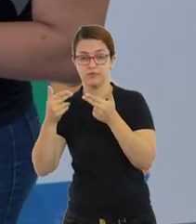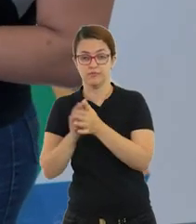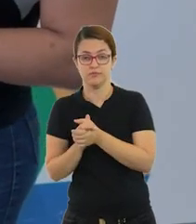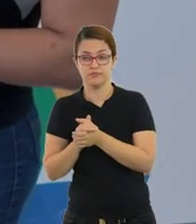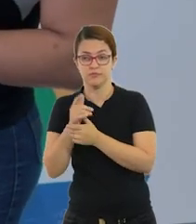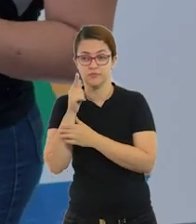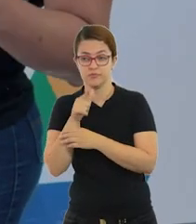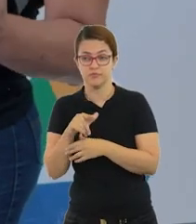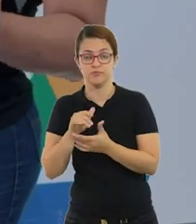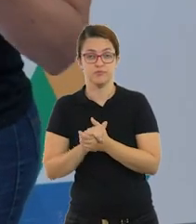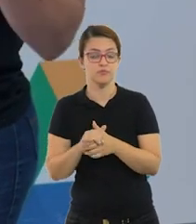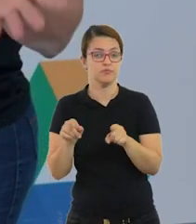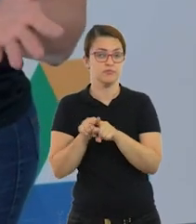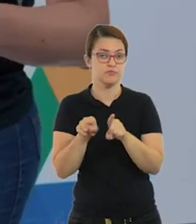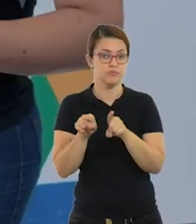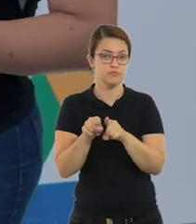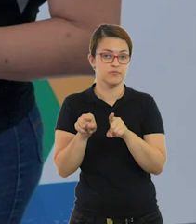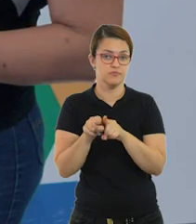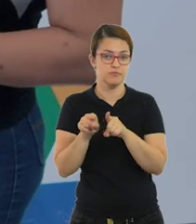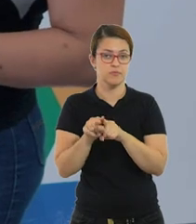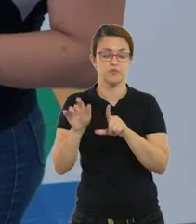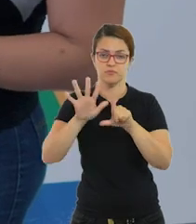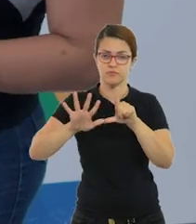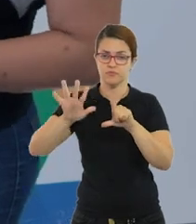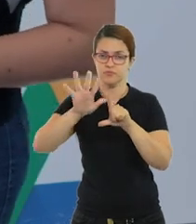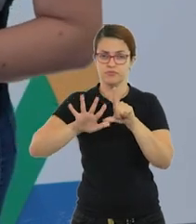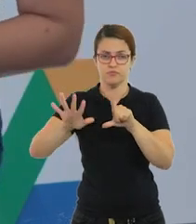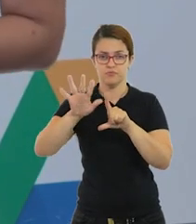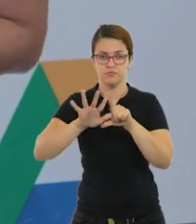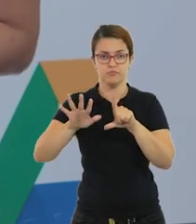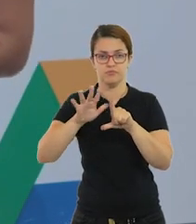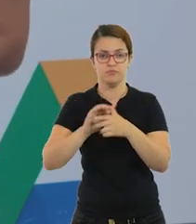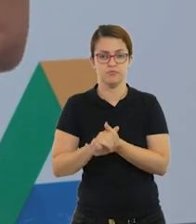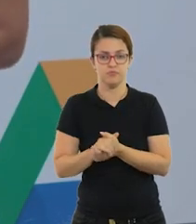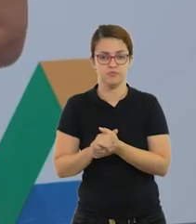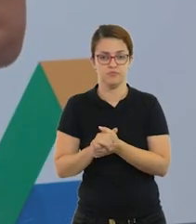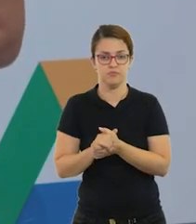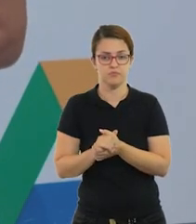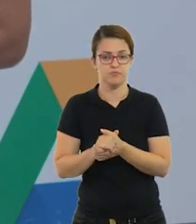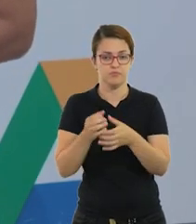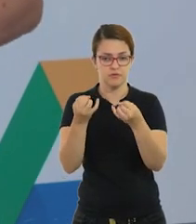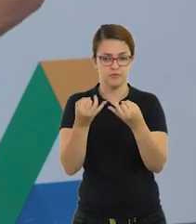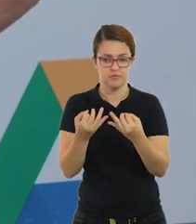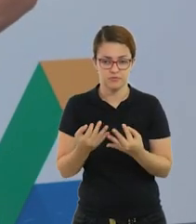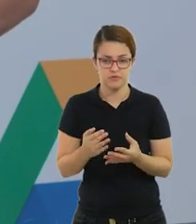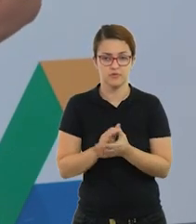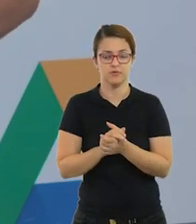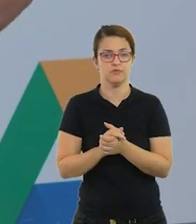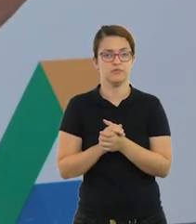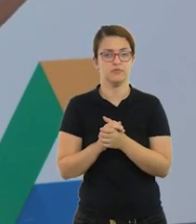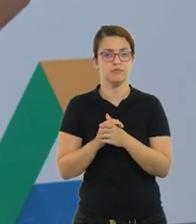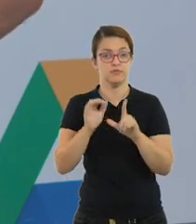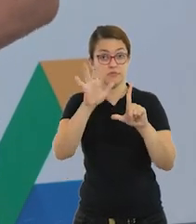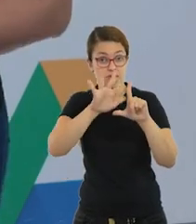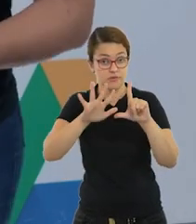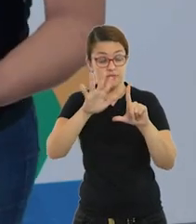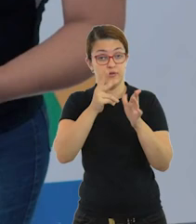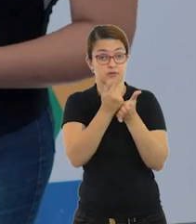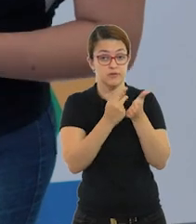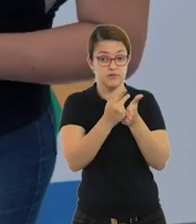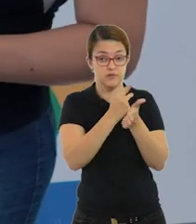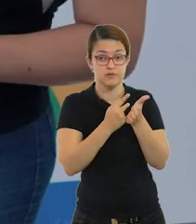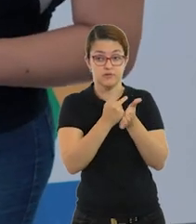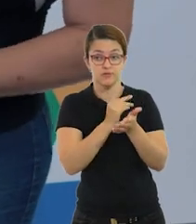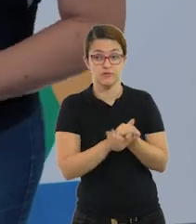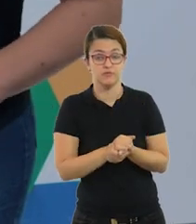olhar as frutas, de novo ela se beneficia da imagem, não tem muita dificuldade. A gente explica aqui que ela vai desenhar